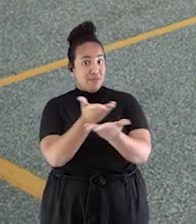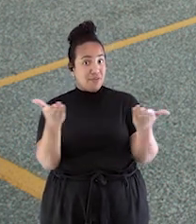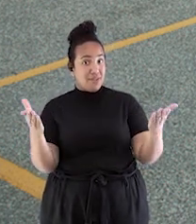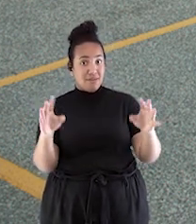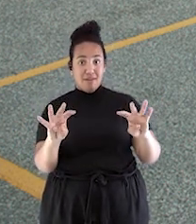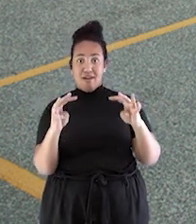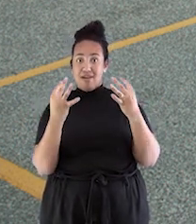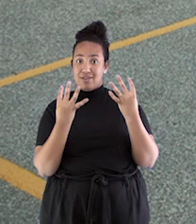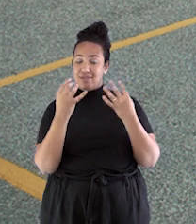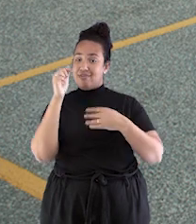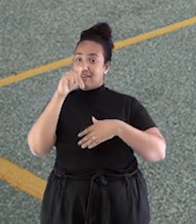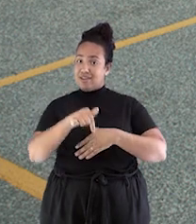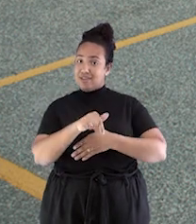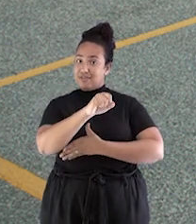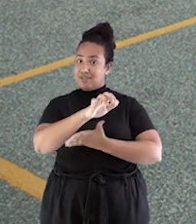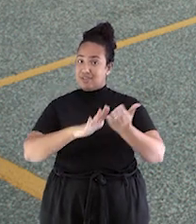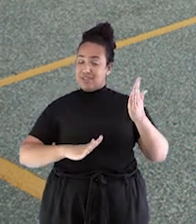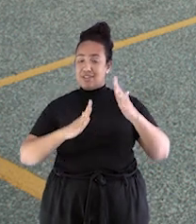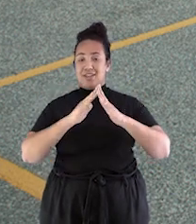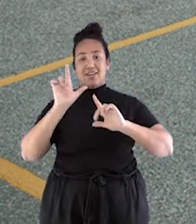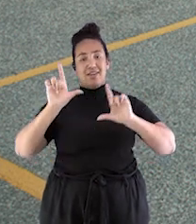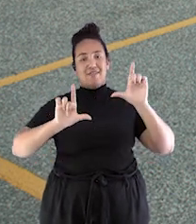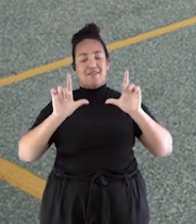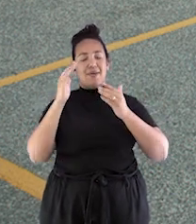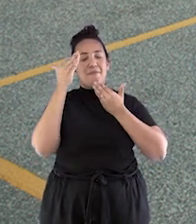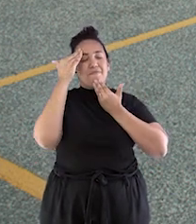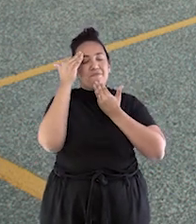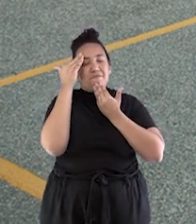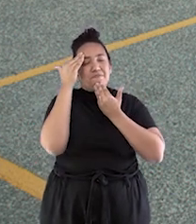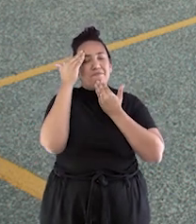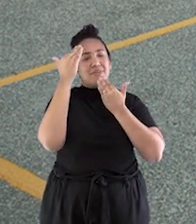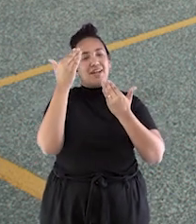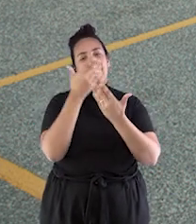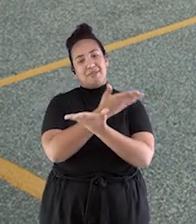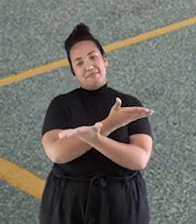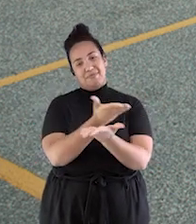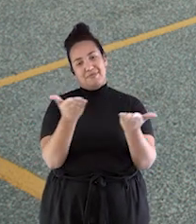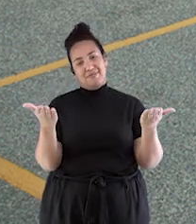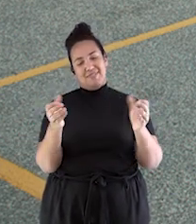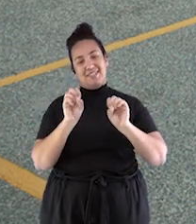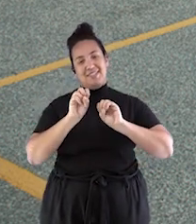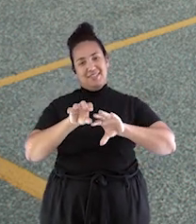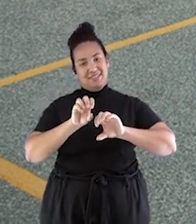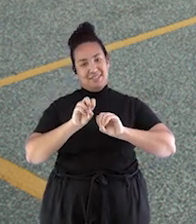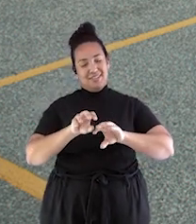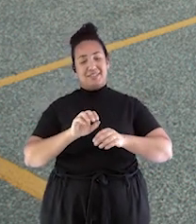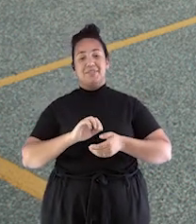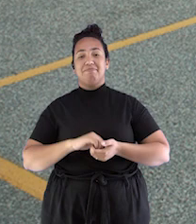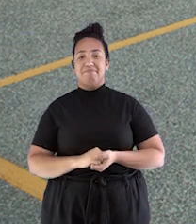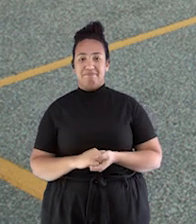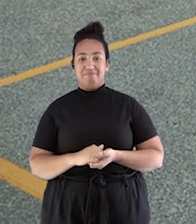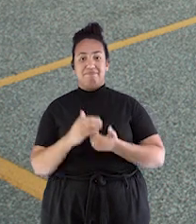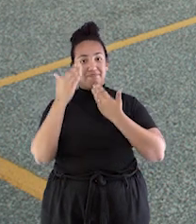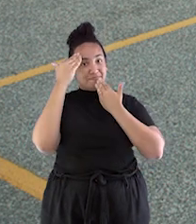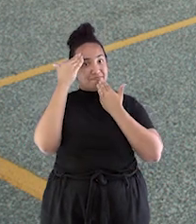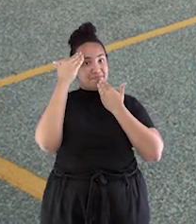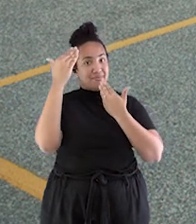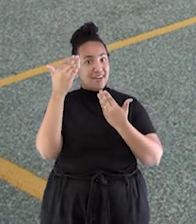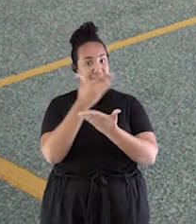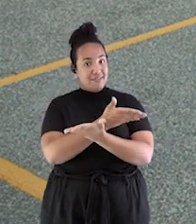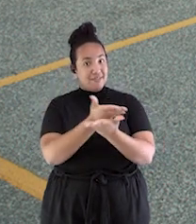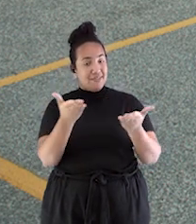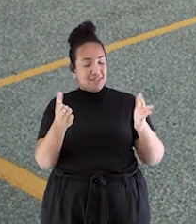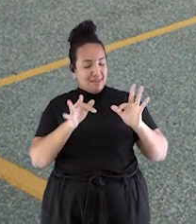assistindo no Dever em Casa na TV, muito obrigado por tudo que você tem a nos ensinar. Obrigado pela